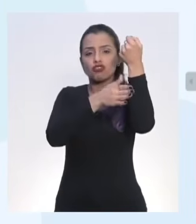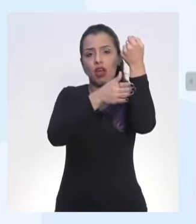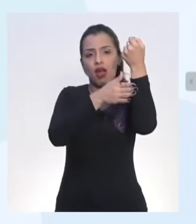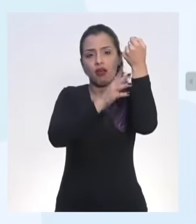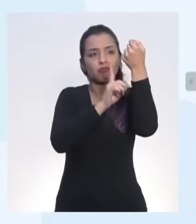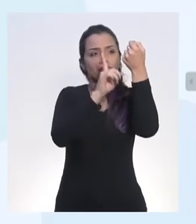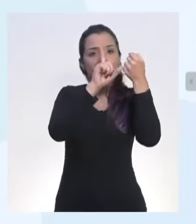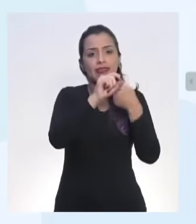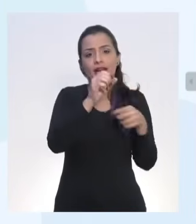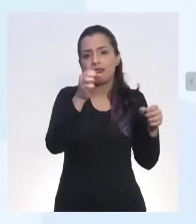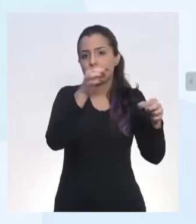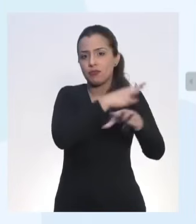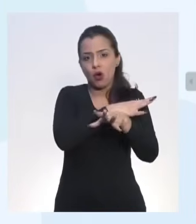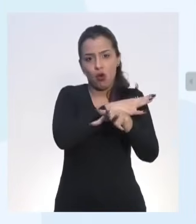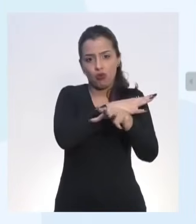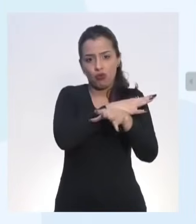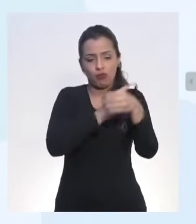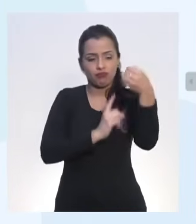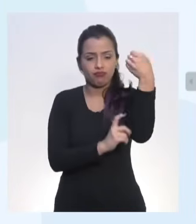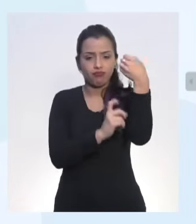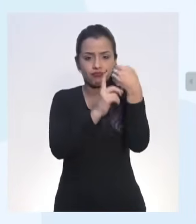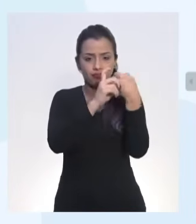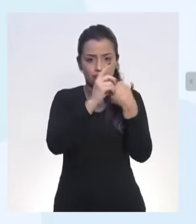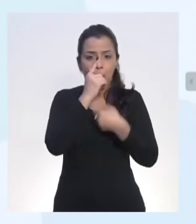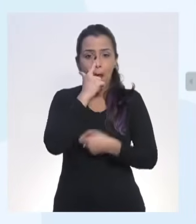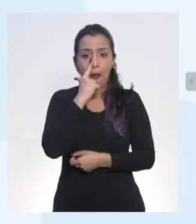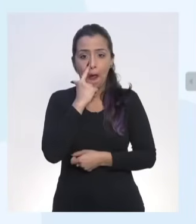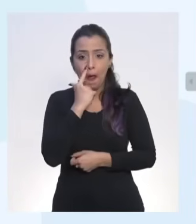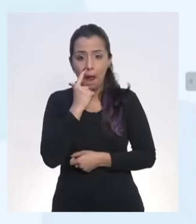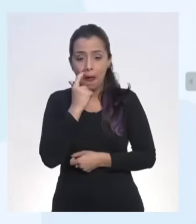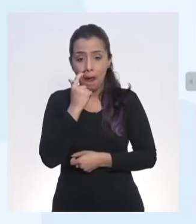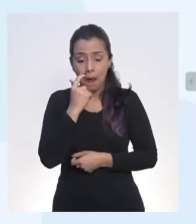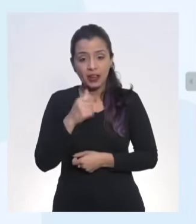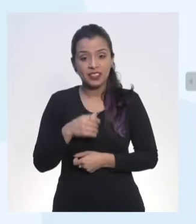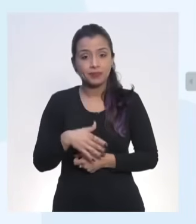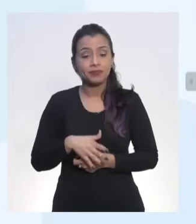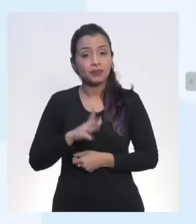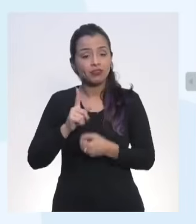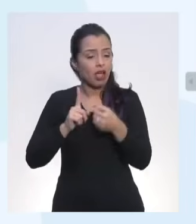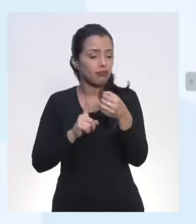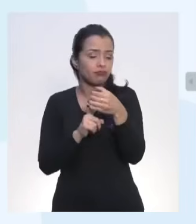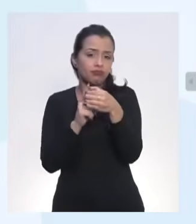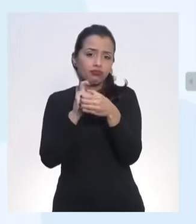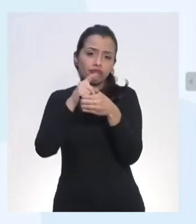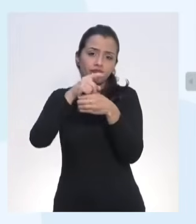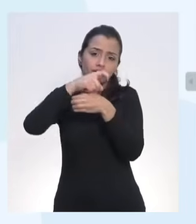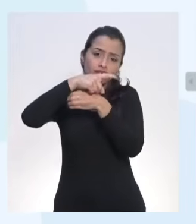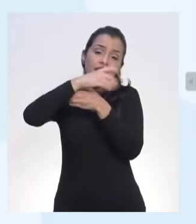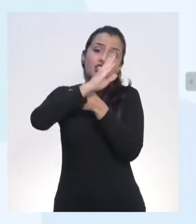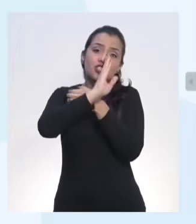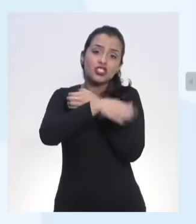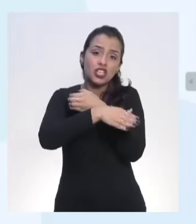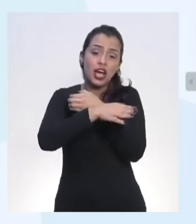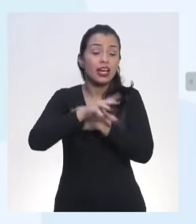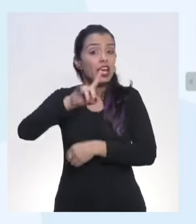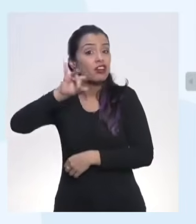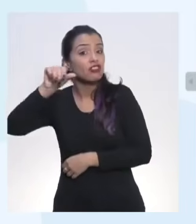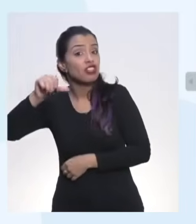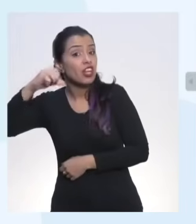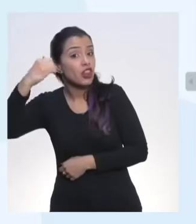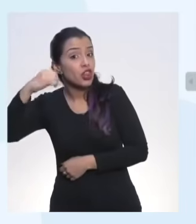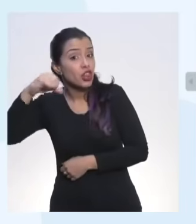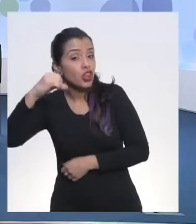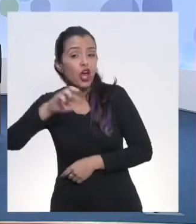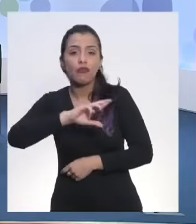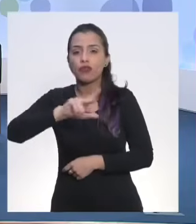ela não vai mais escorregar. 2, 8 mais 2, 10. Aí ela sai. No caso, ela saiu do Que é o poço ali. 9º dia e não o